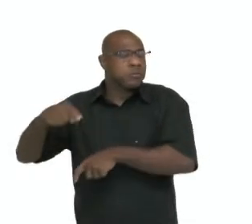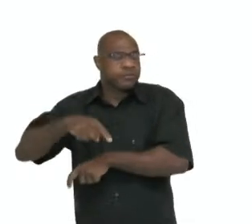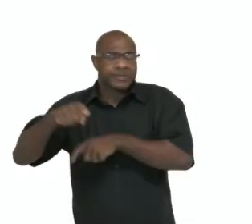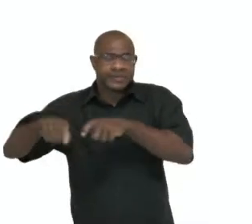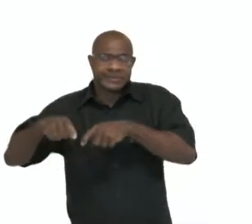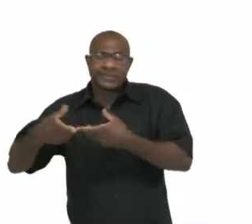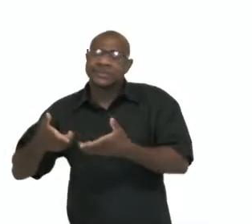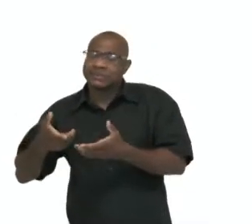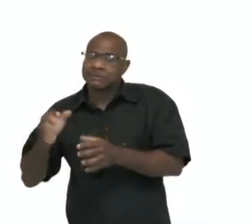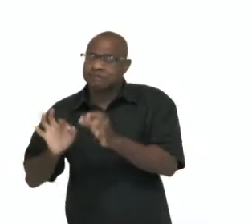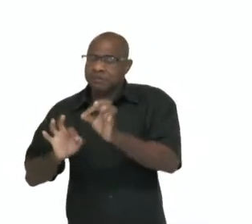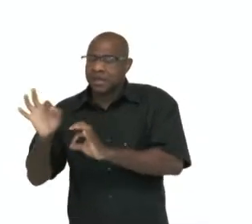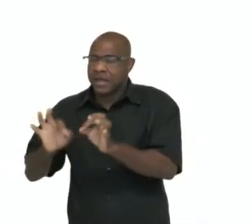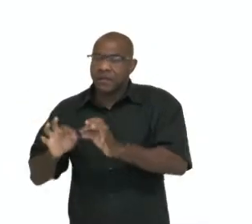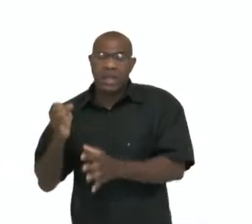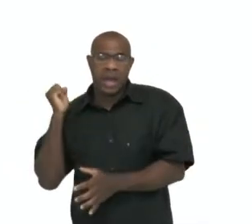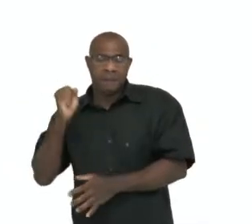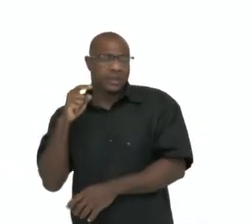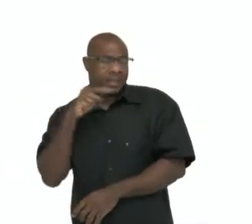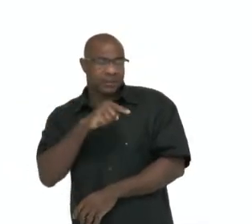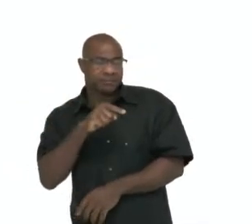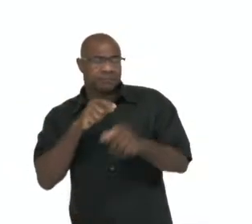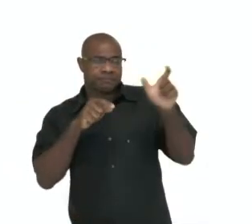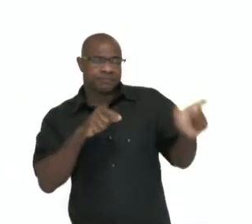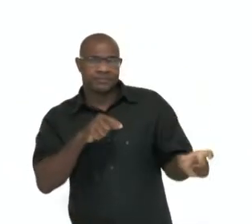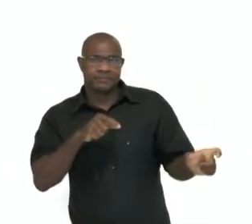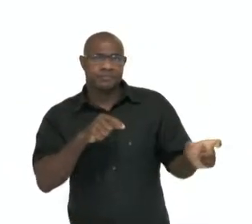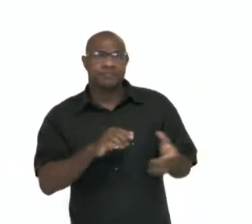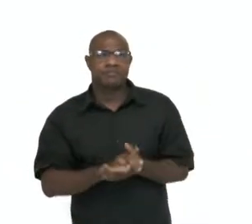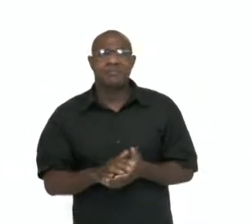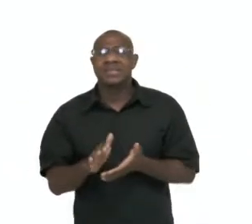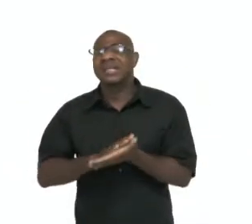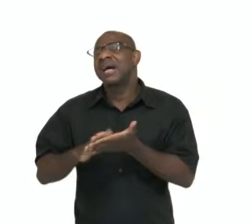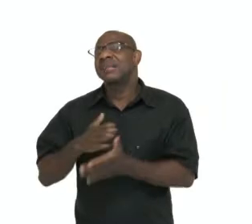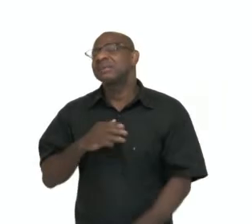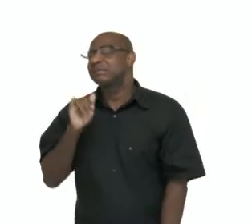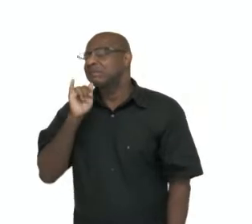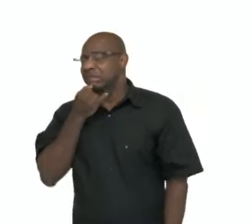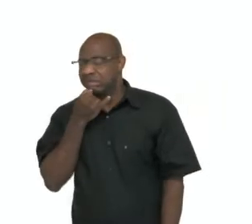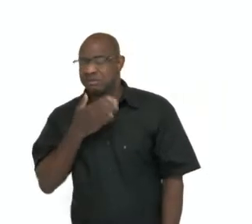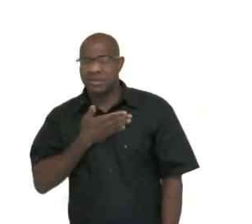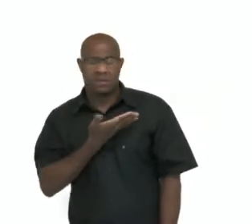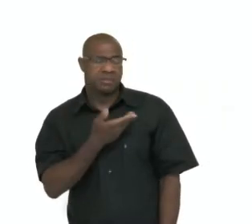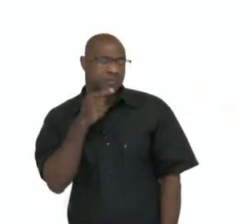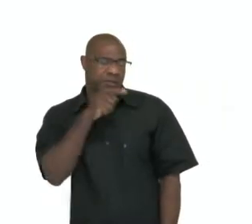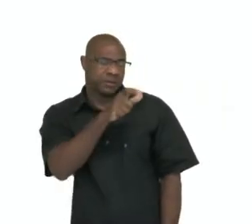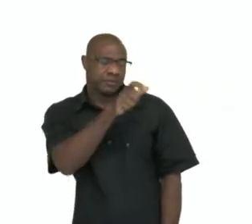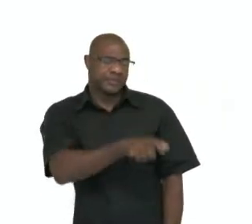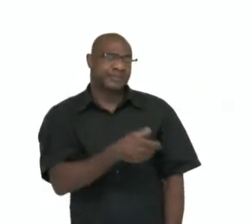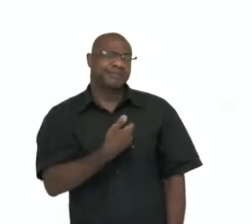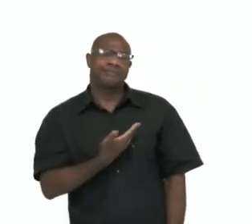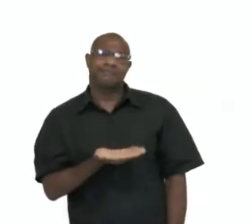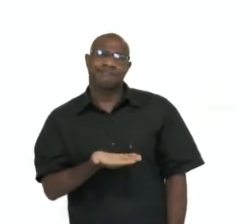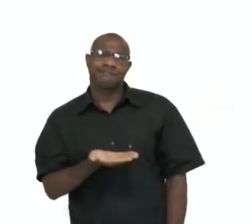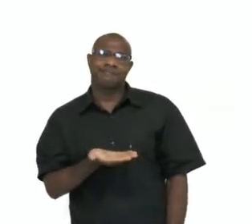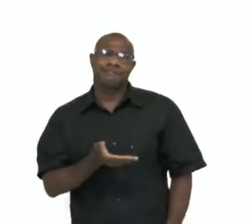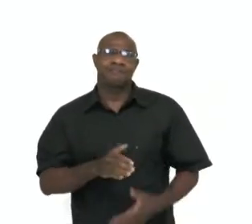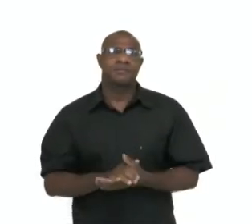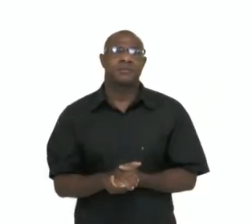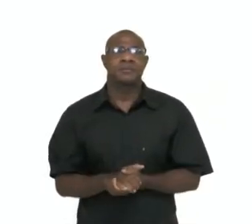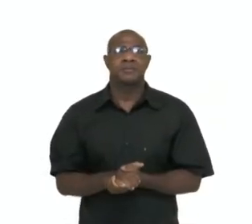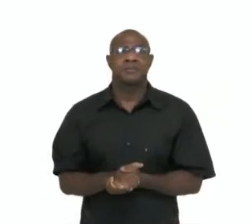Nada me entristeceu tanto quanto o fim do meu amigo, cuja memória decidi honrar.